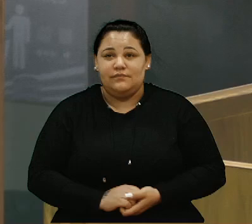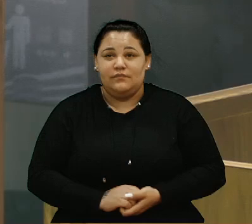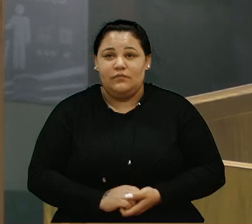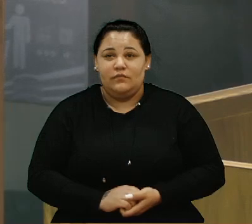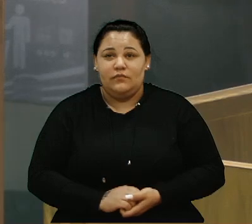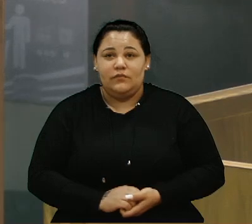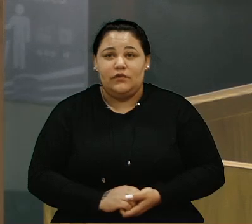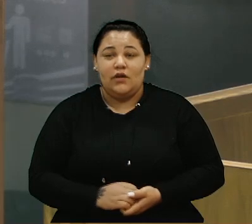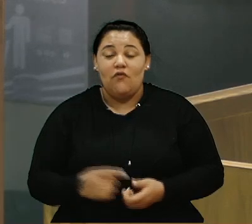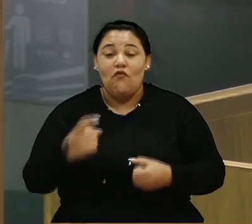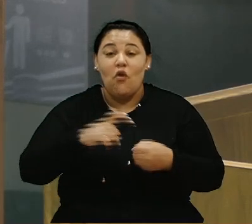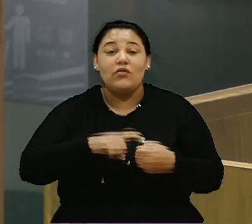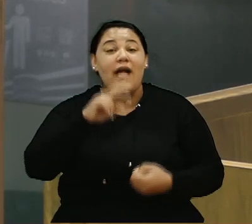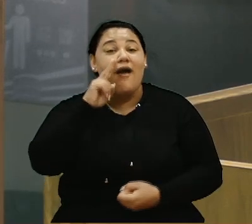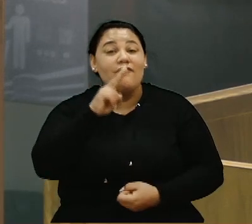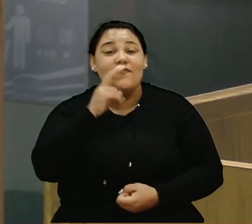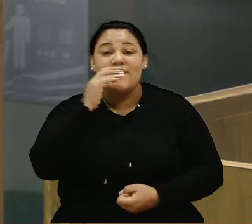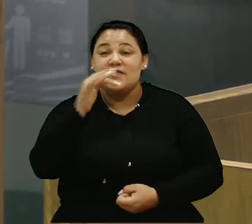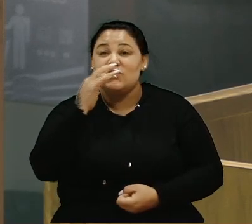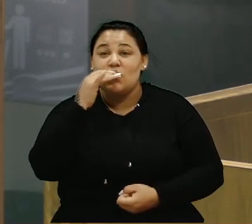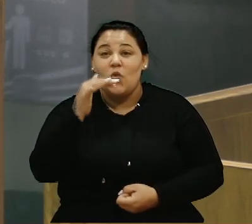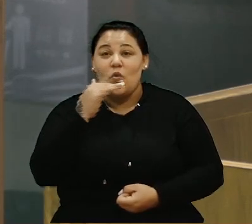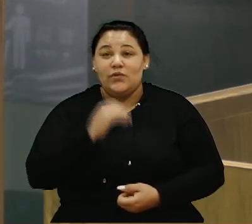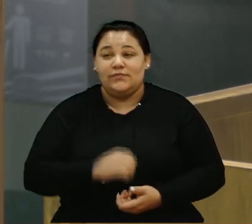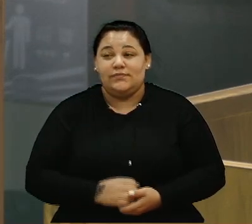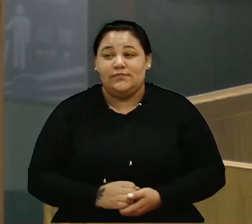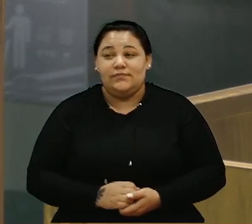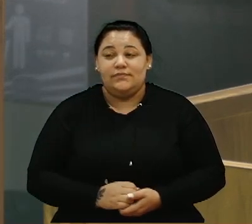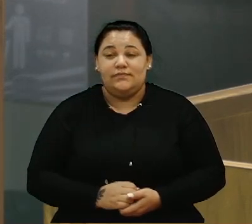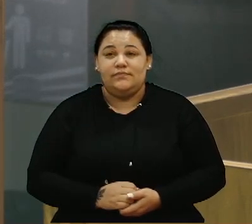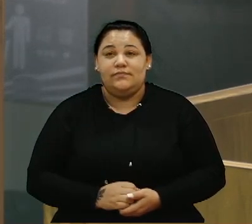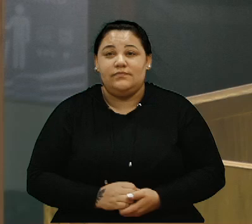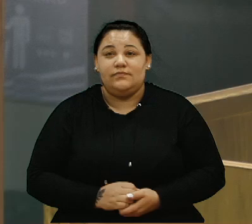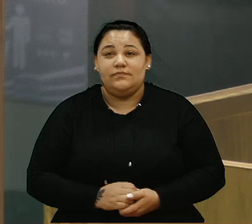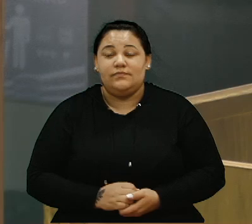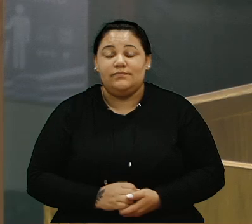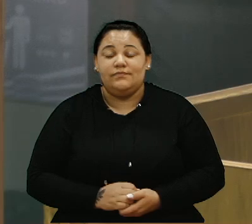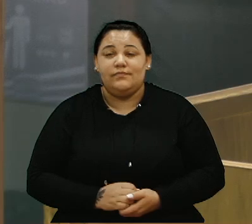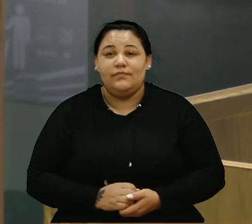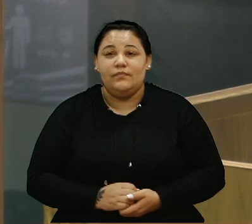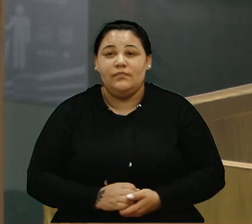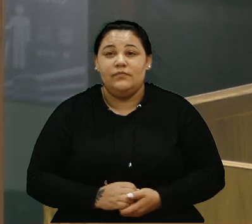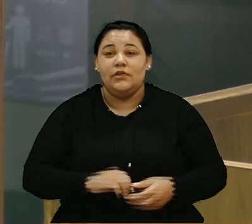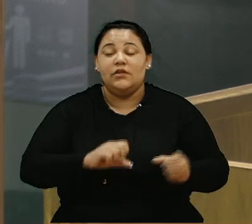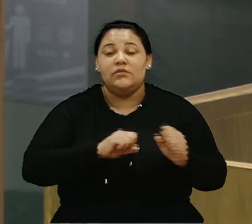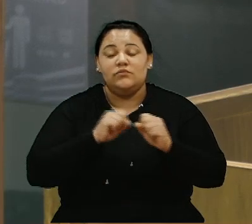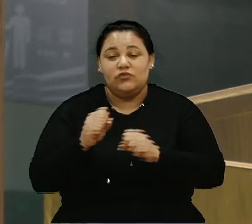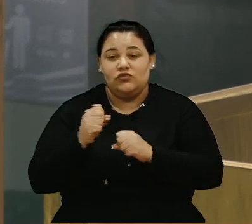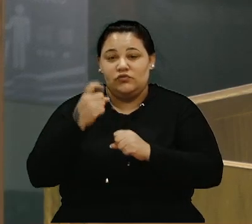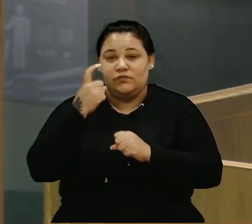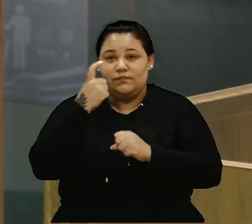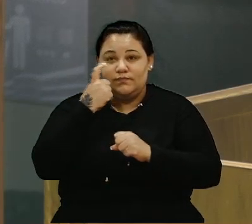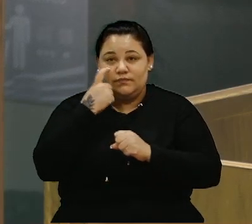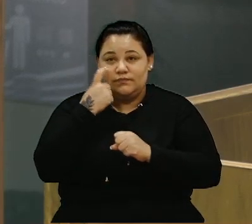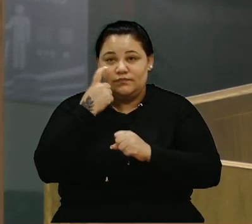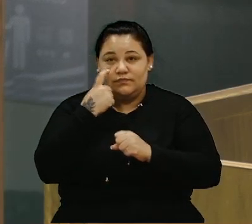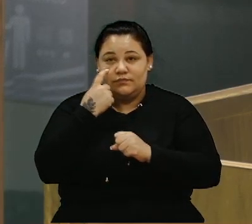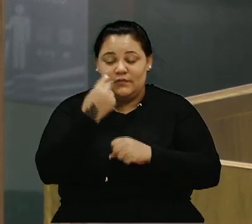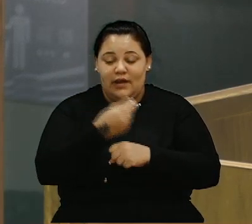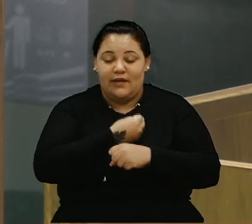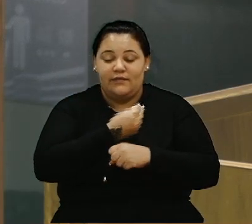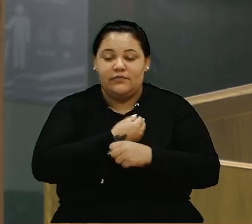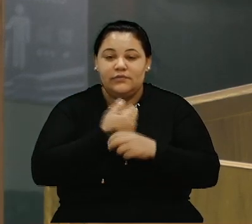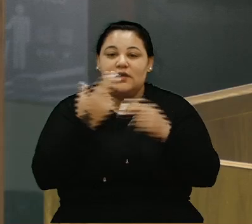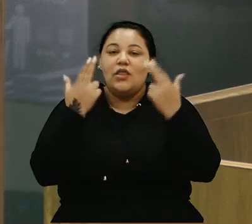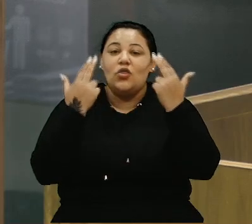as cores, não somente ouvir. Ele poderá voltar à sua vida normal, como já